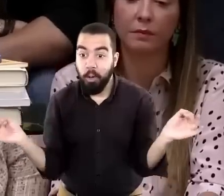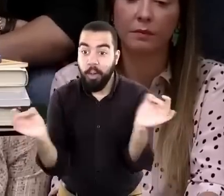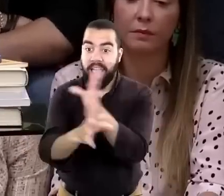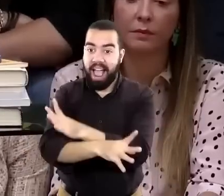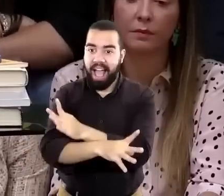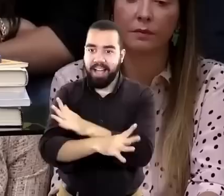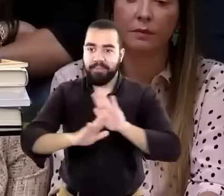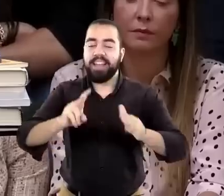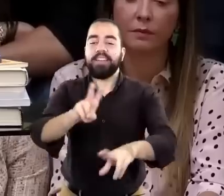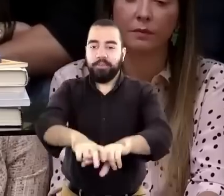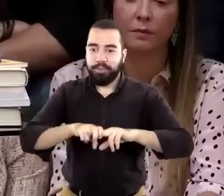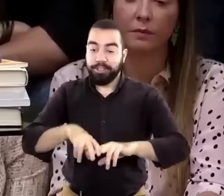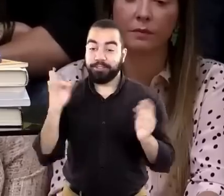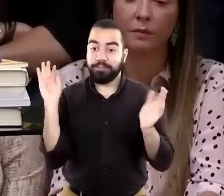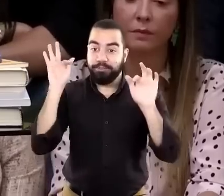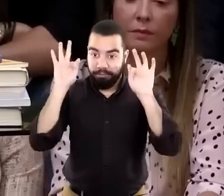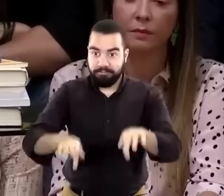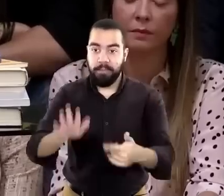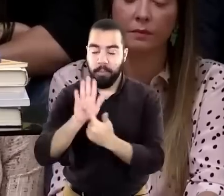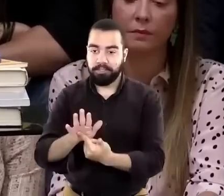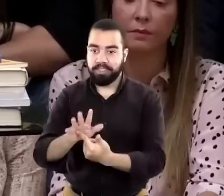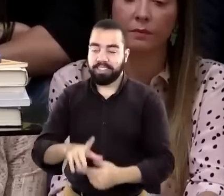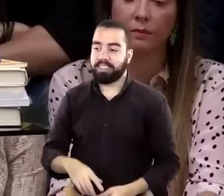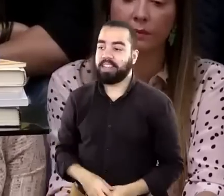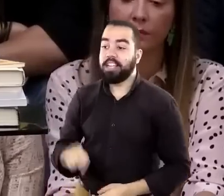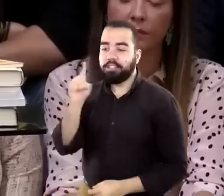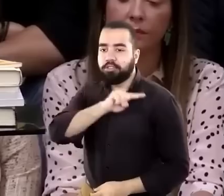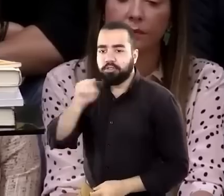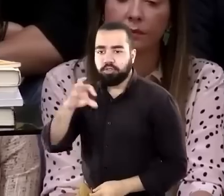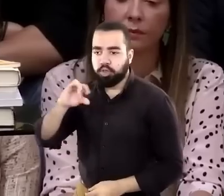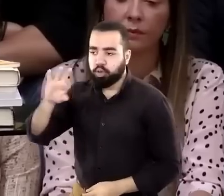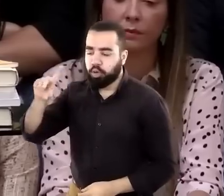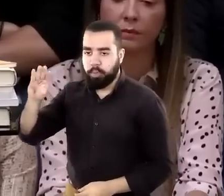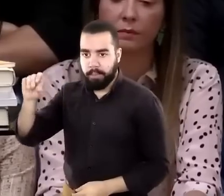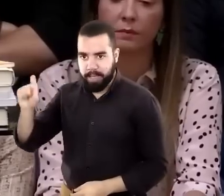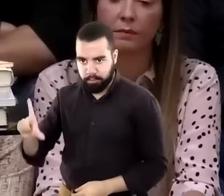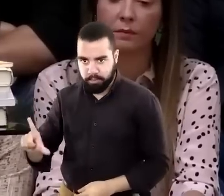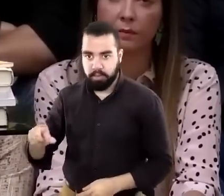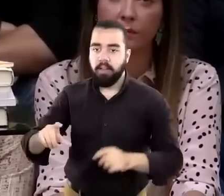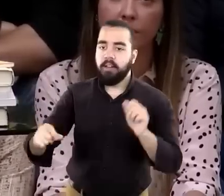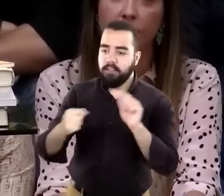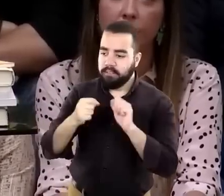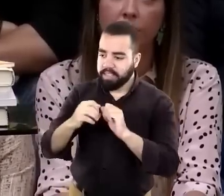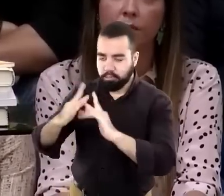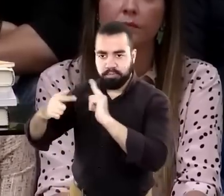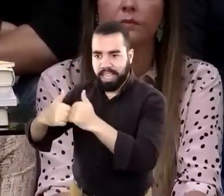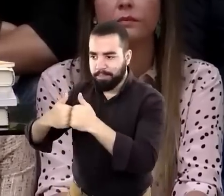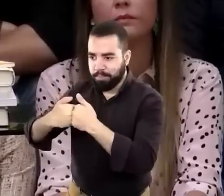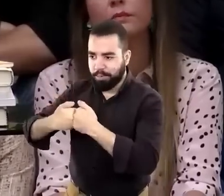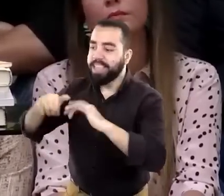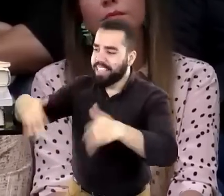assim, porque ele colocará pedra de remate em meio a aclamações, haja graça e graça para ela. Quando